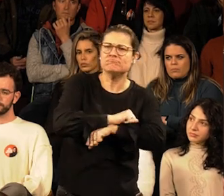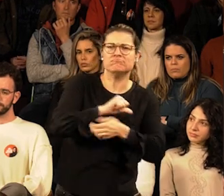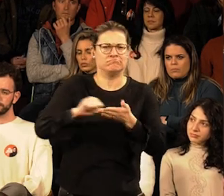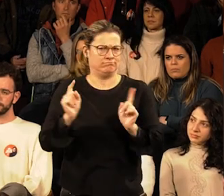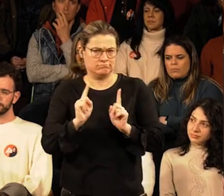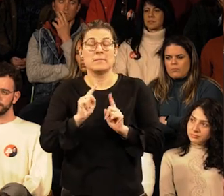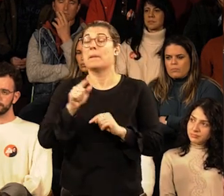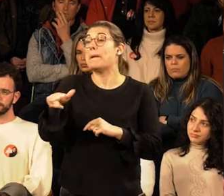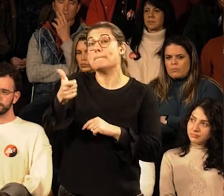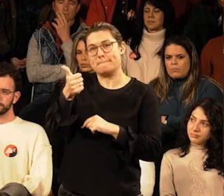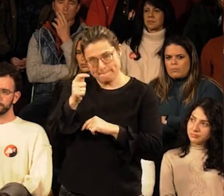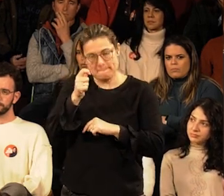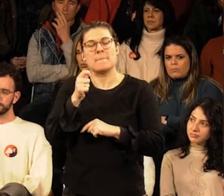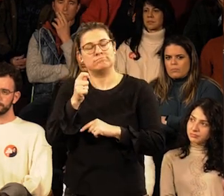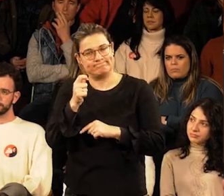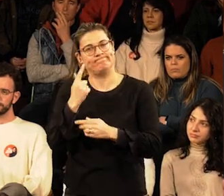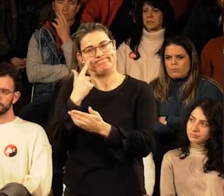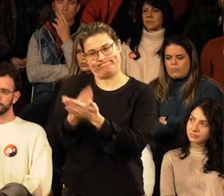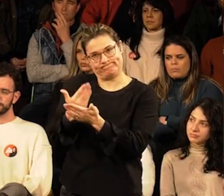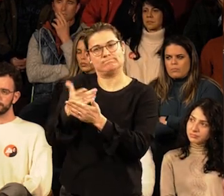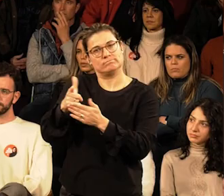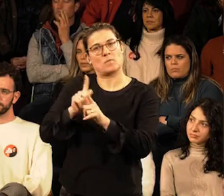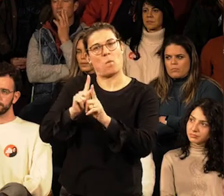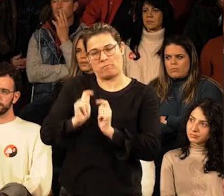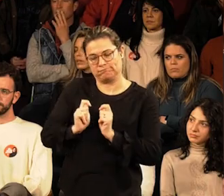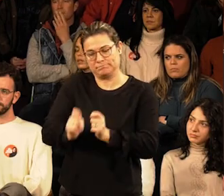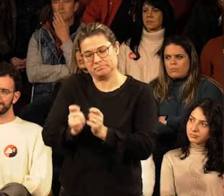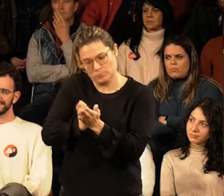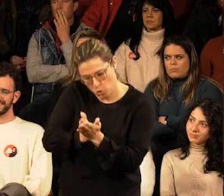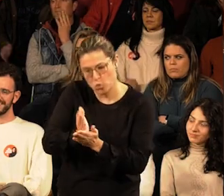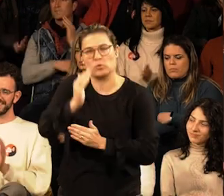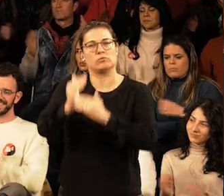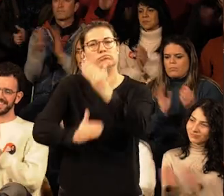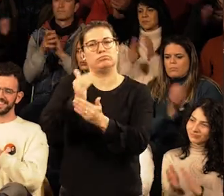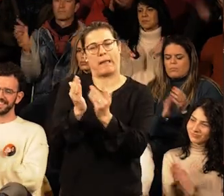esquerda se orgulha de ser o seu herdeiro e